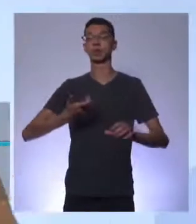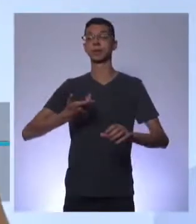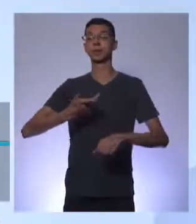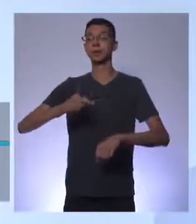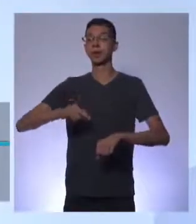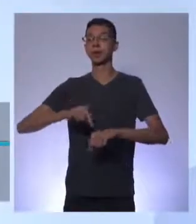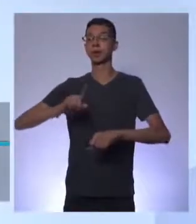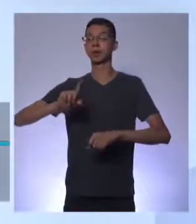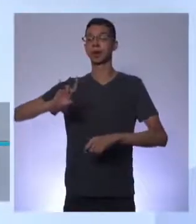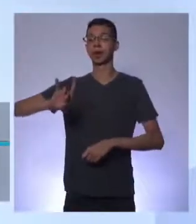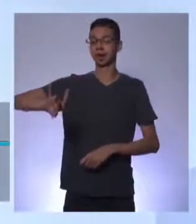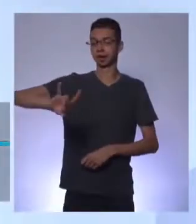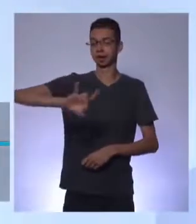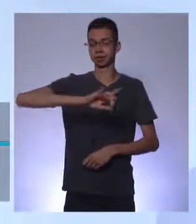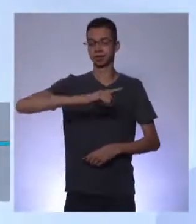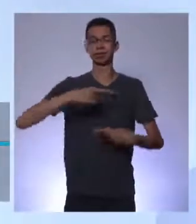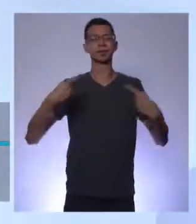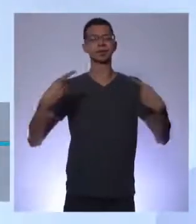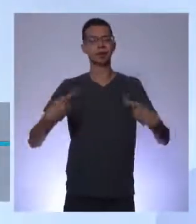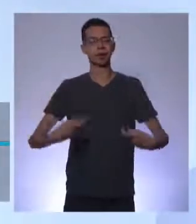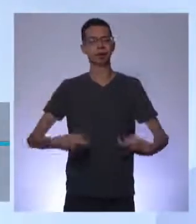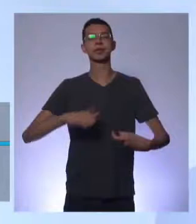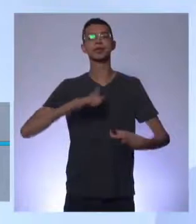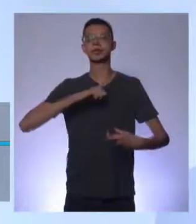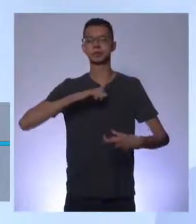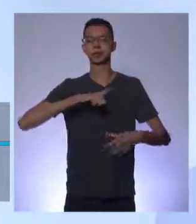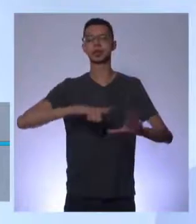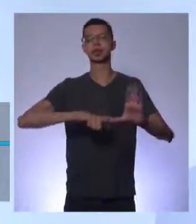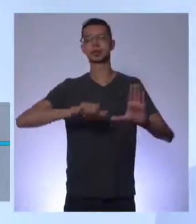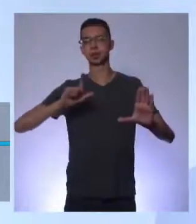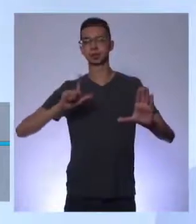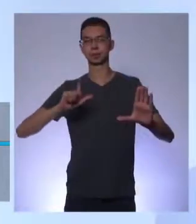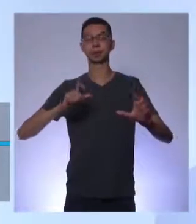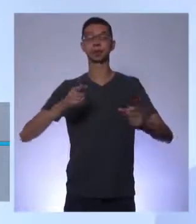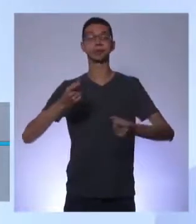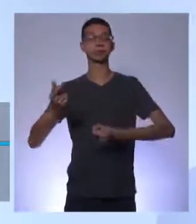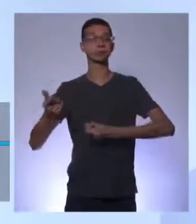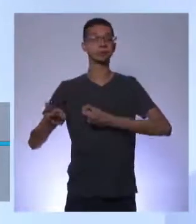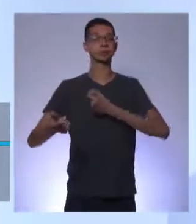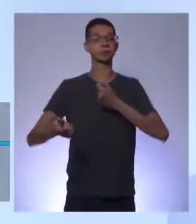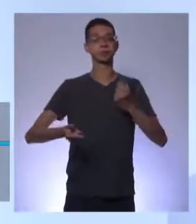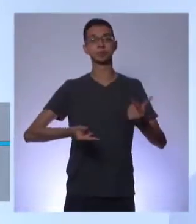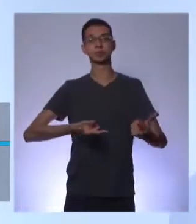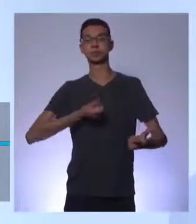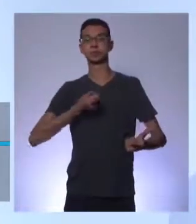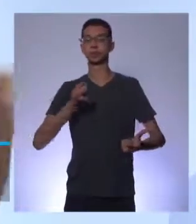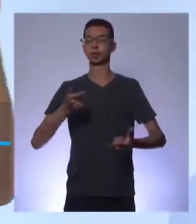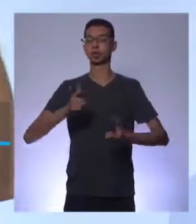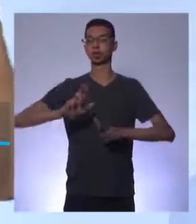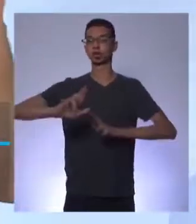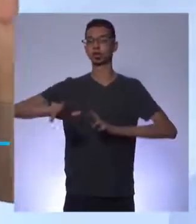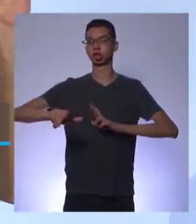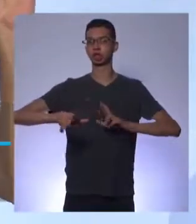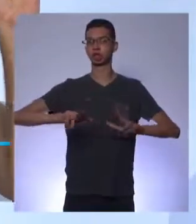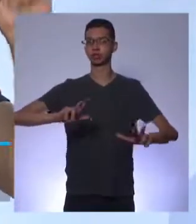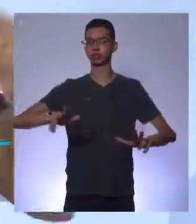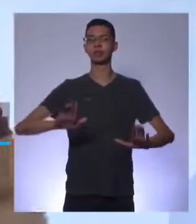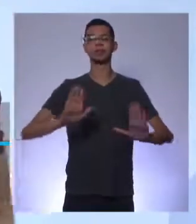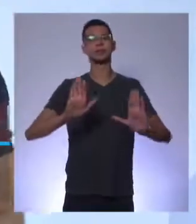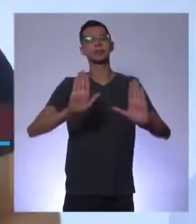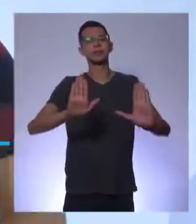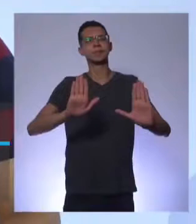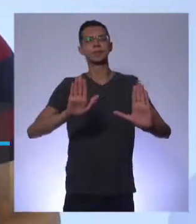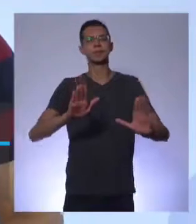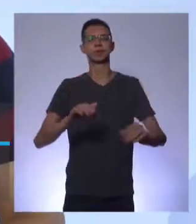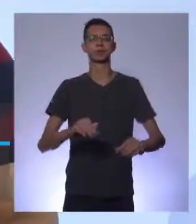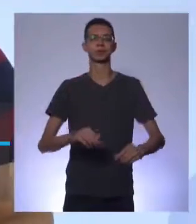guerra de independência com as suas especificidades, mas diferente lá